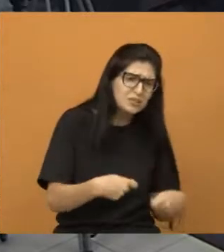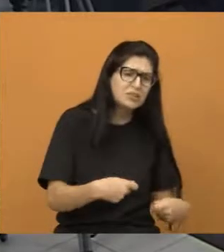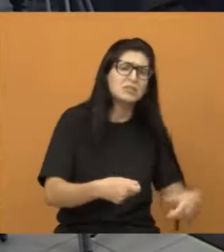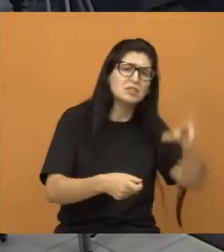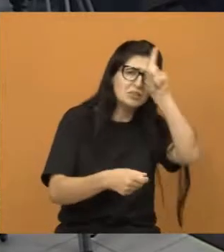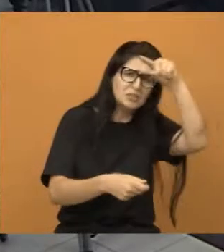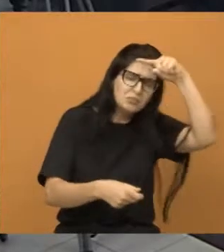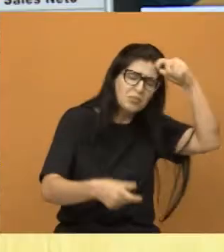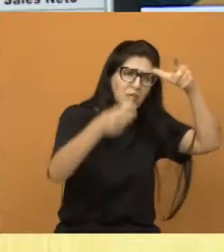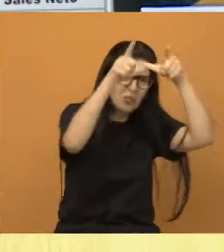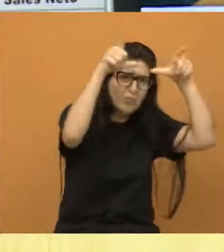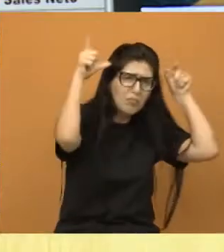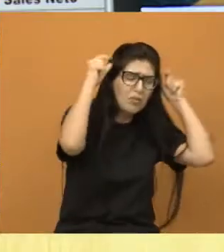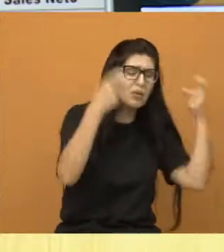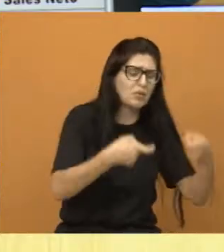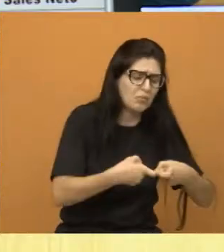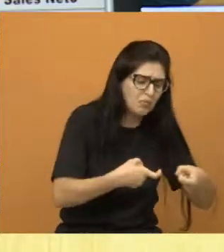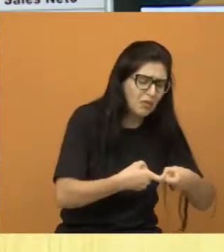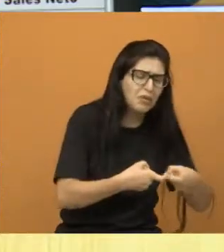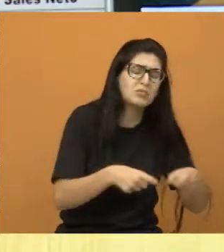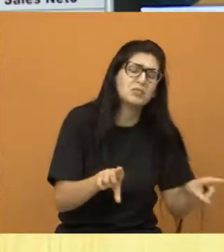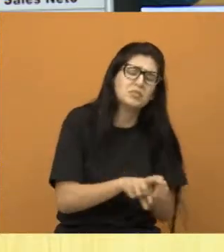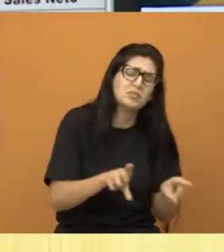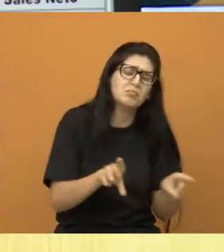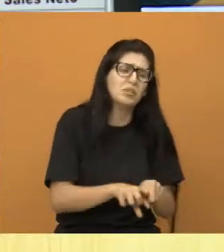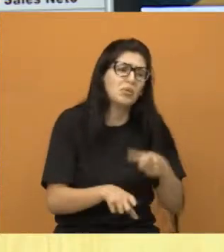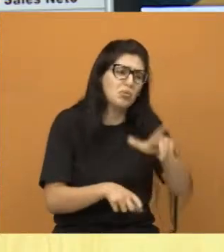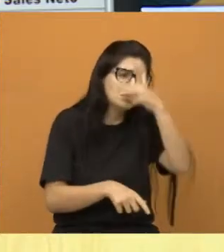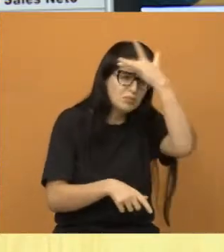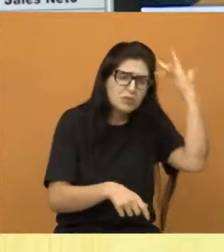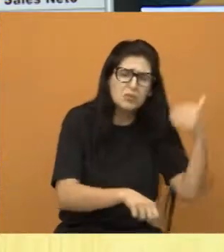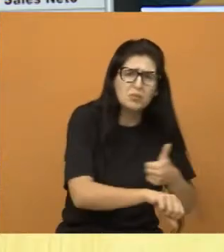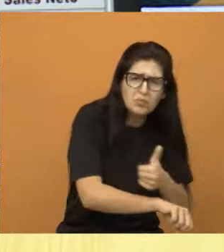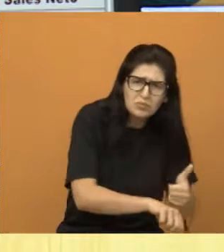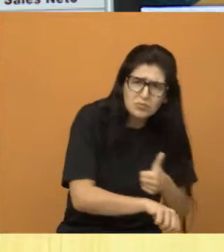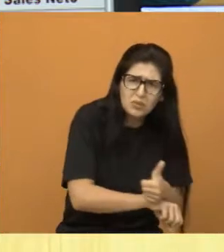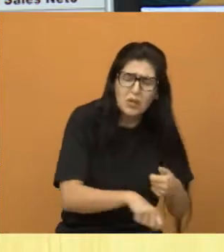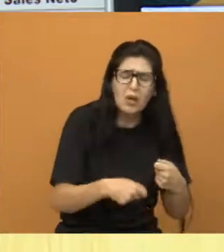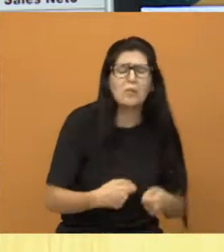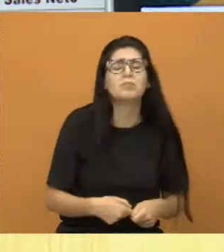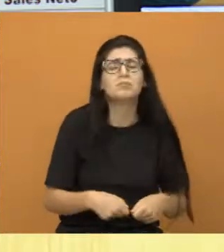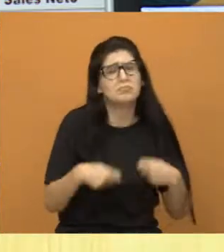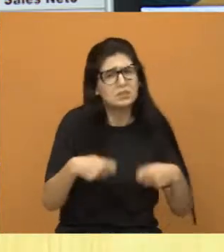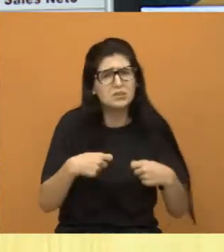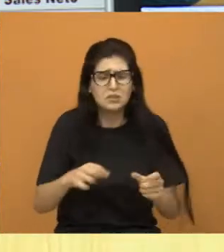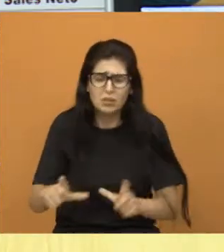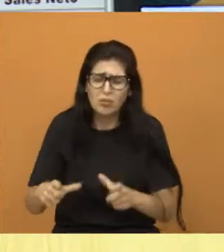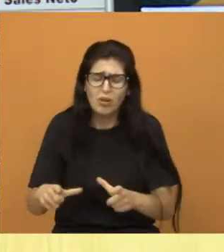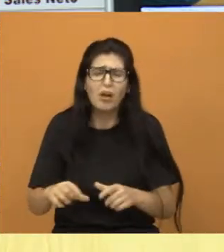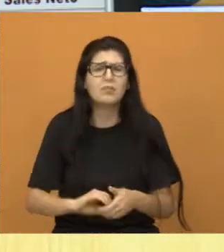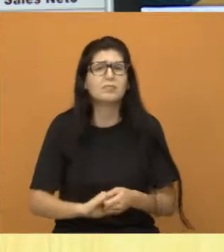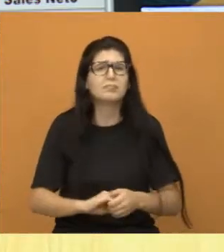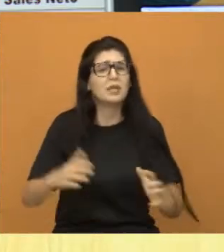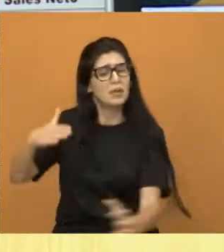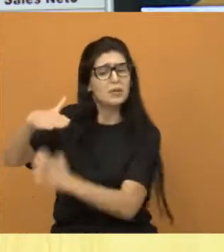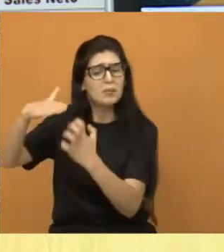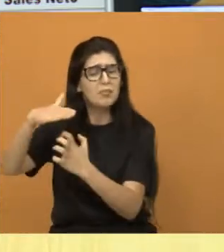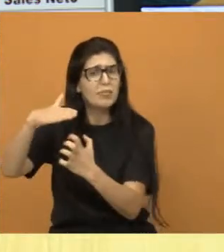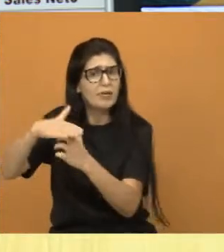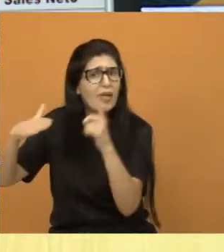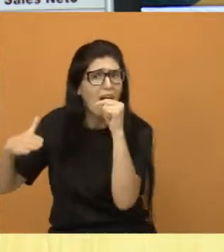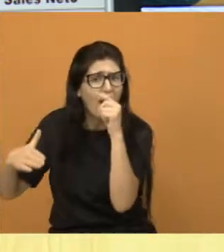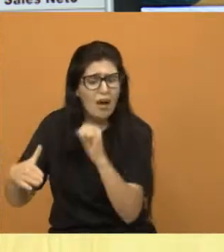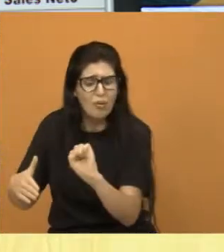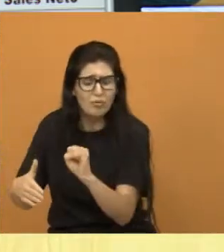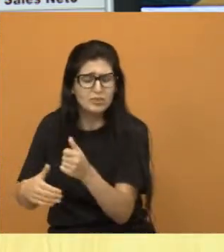médicos, enfermeiros, auxiliar de enfermagem, manutenção. O SAI, boa parte dos seus